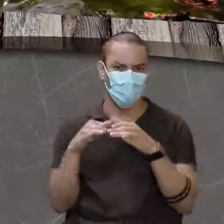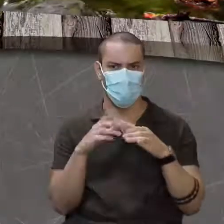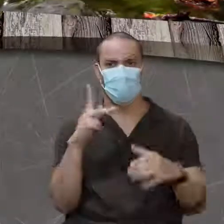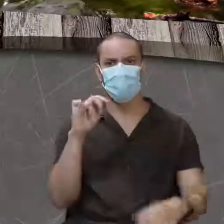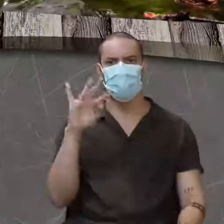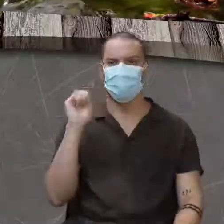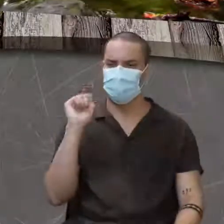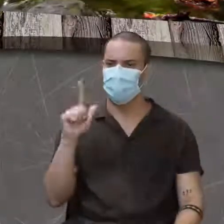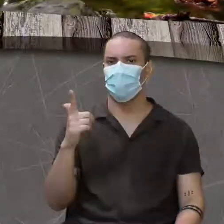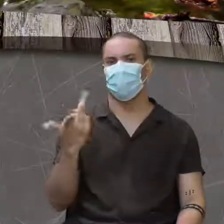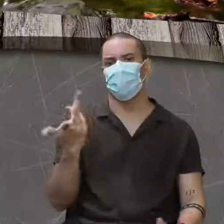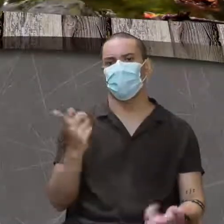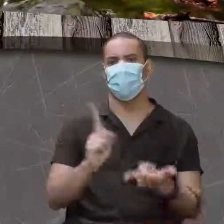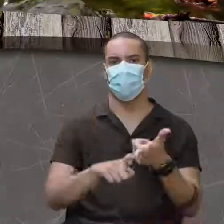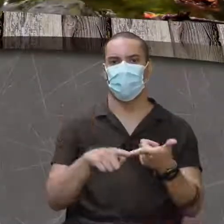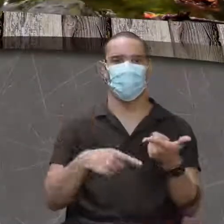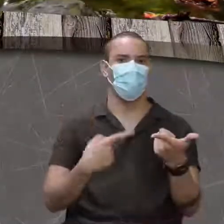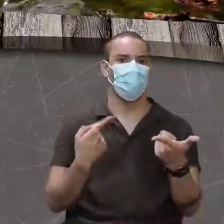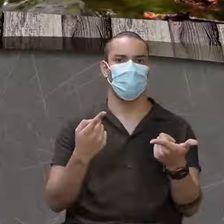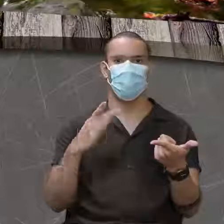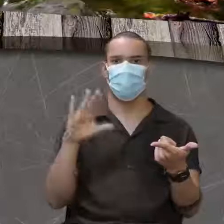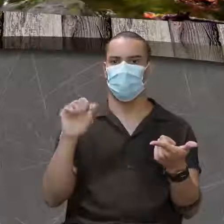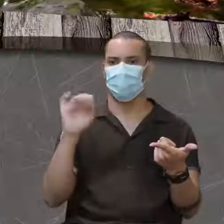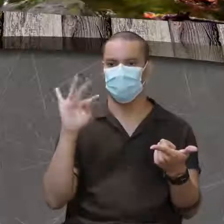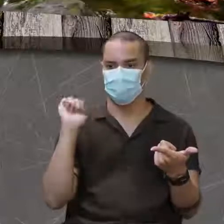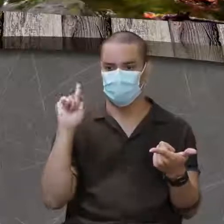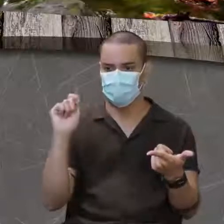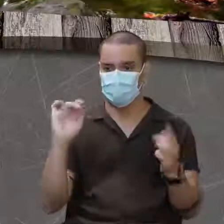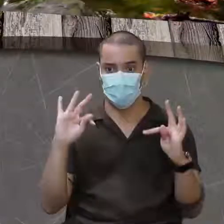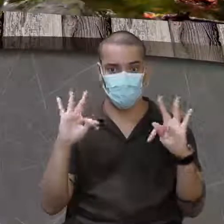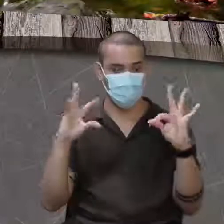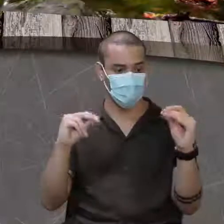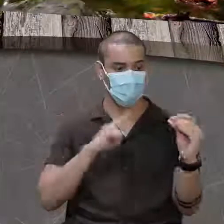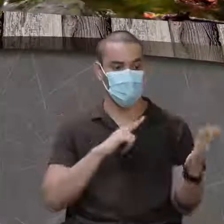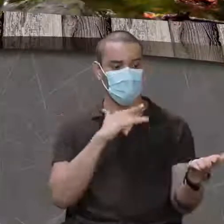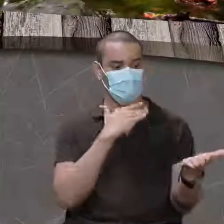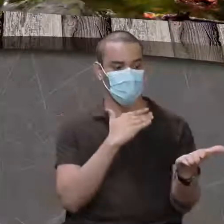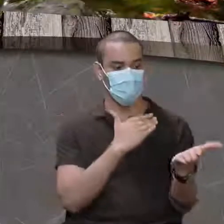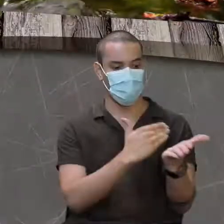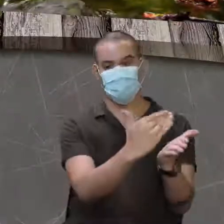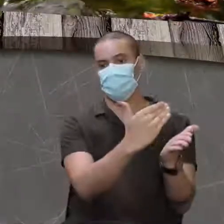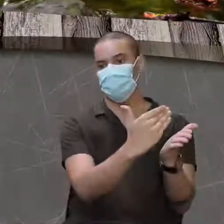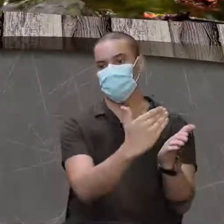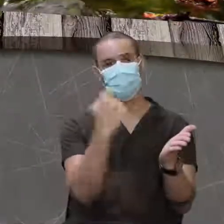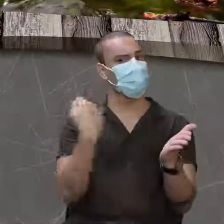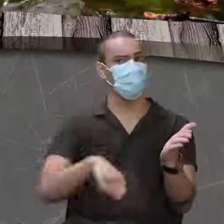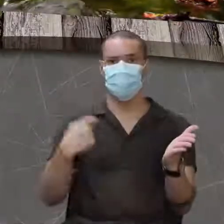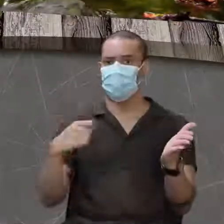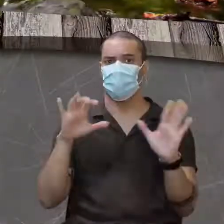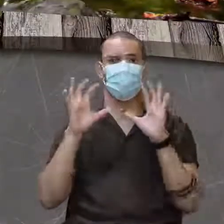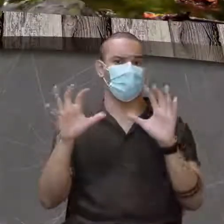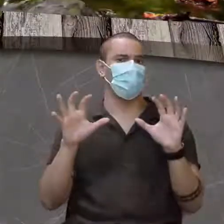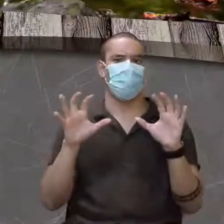ou qualquer outro ambiente desse, você vai ter um ponto de ecese. Vai ter que ter um